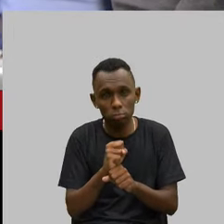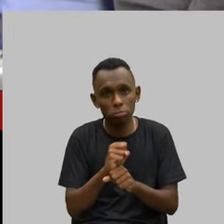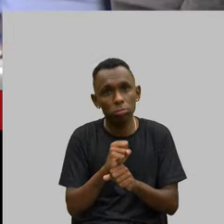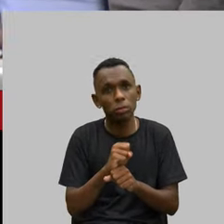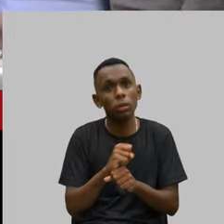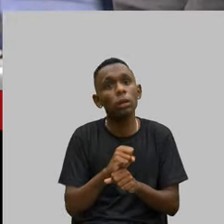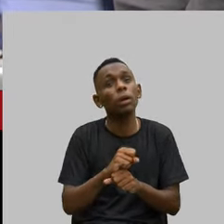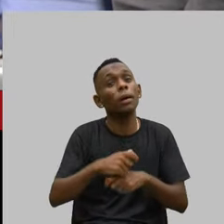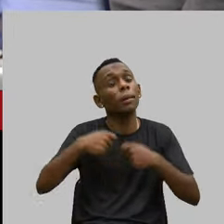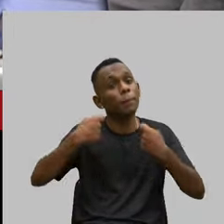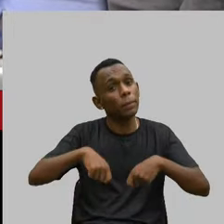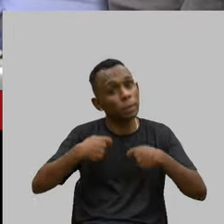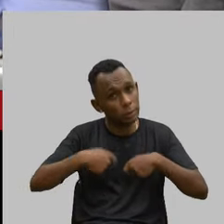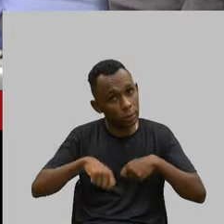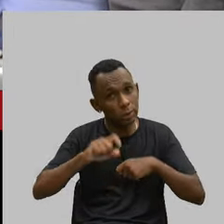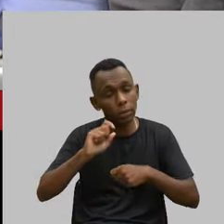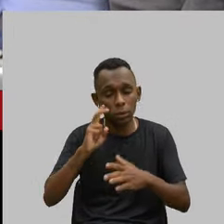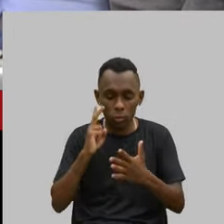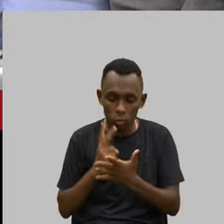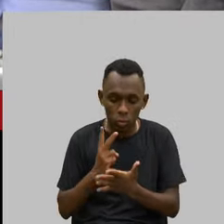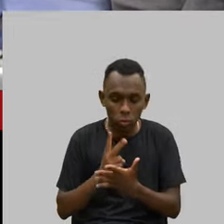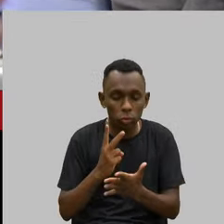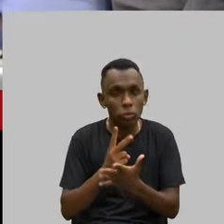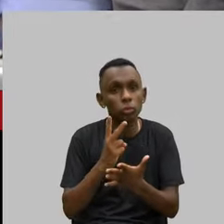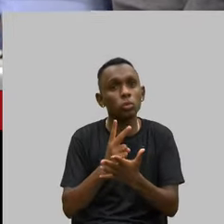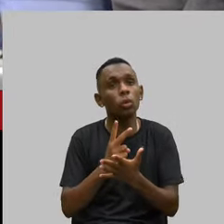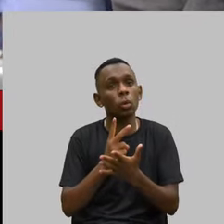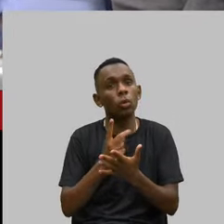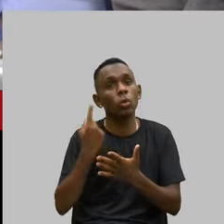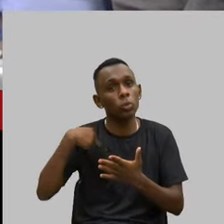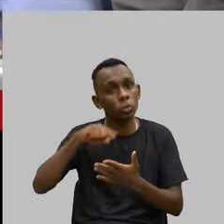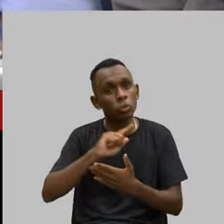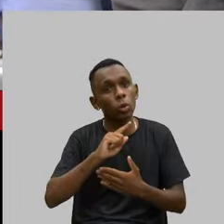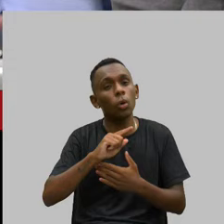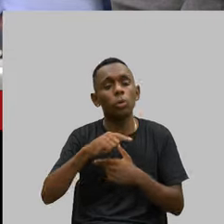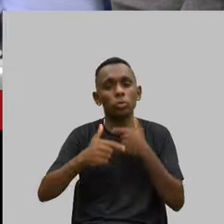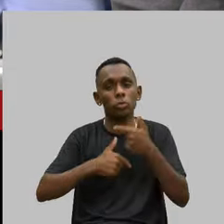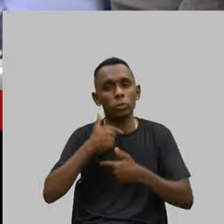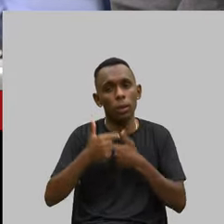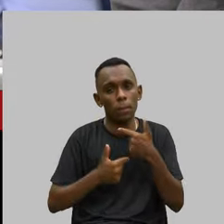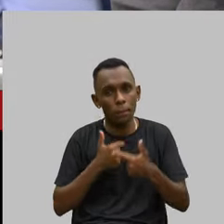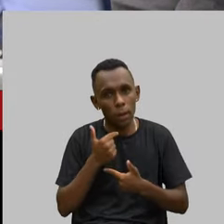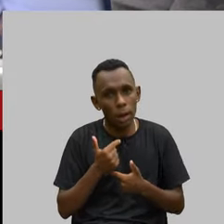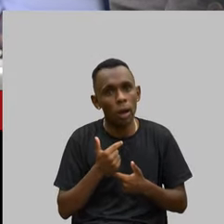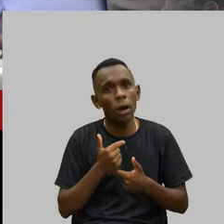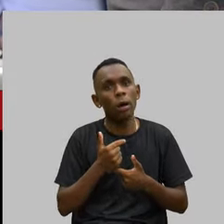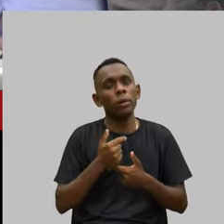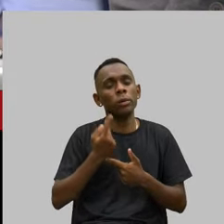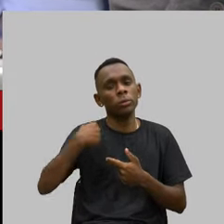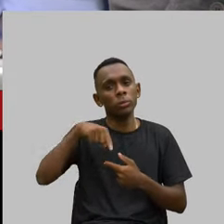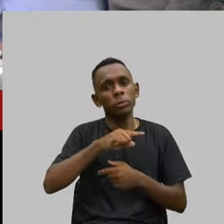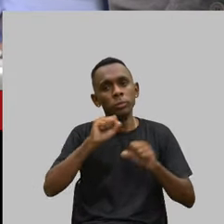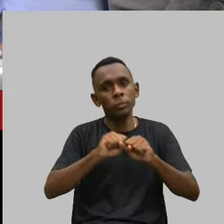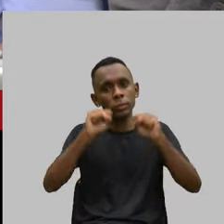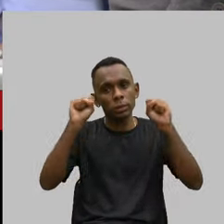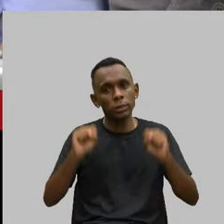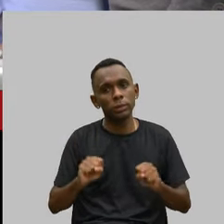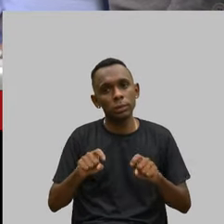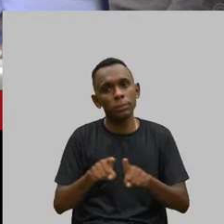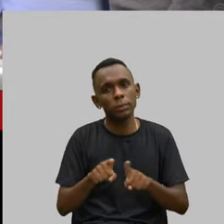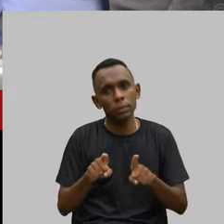vai precisar ser eh mantido os nossos processos de trabalho a os nossos sistemas de ti